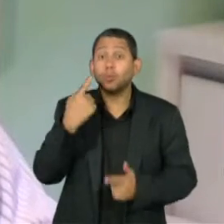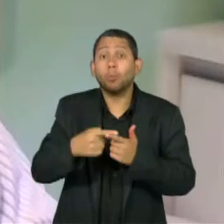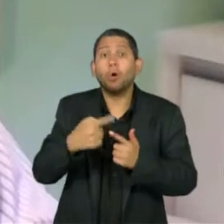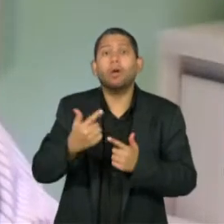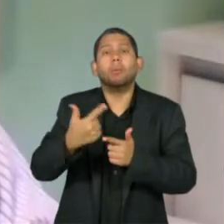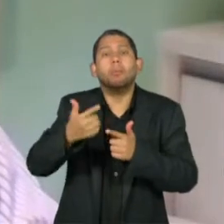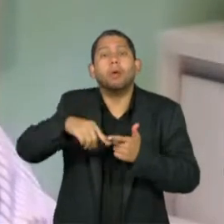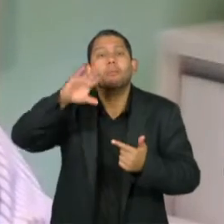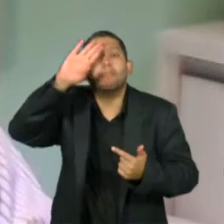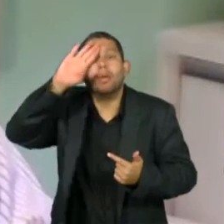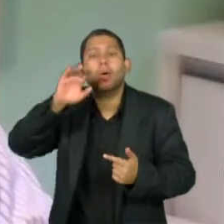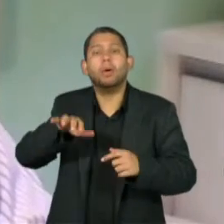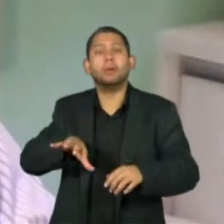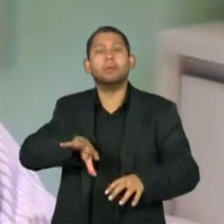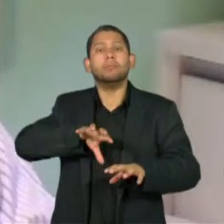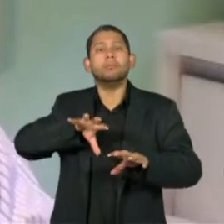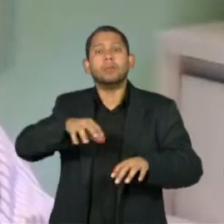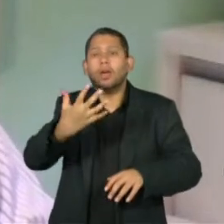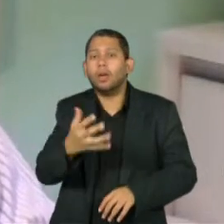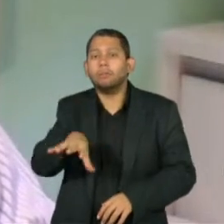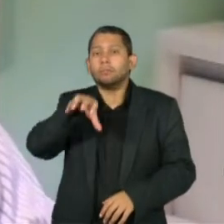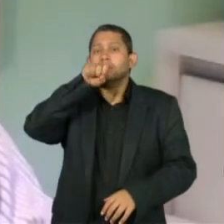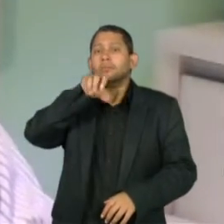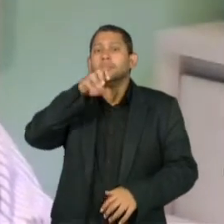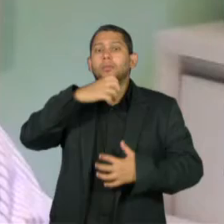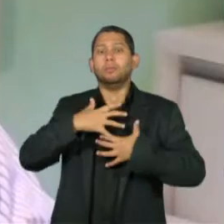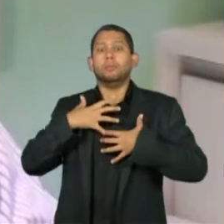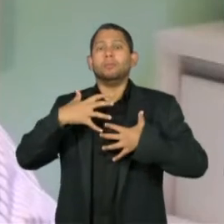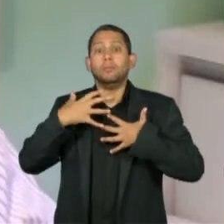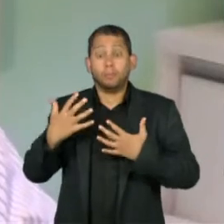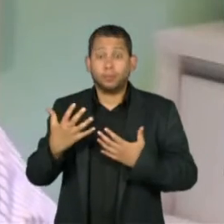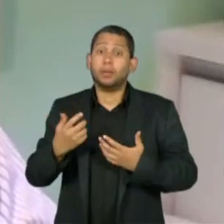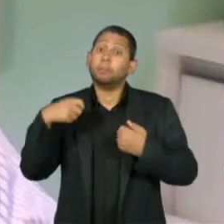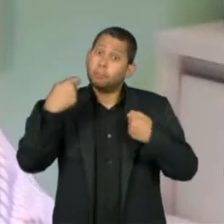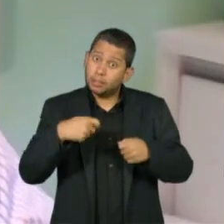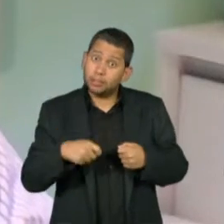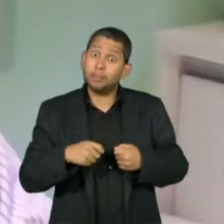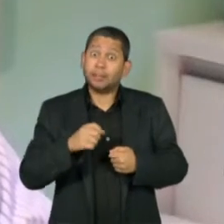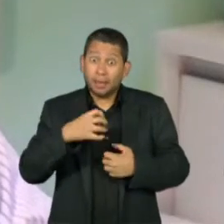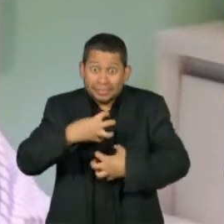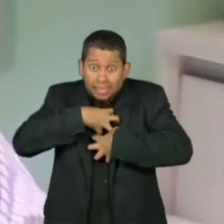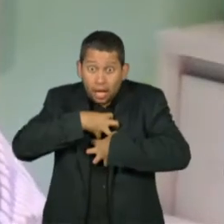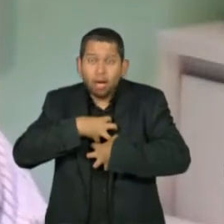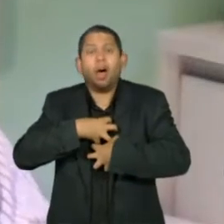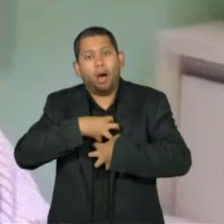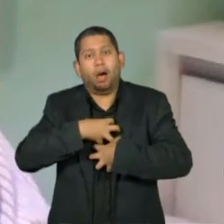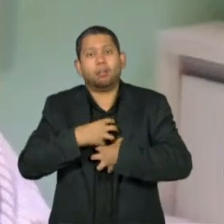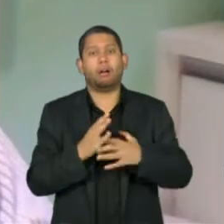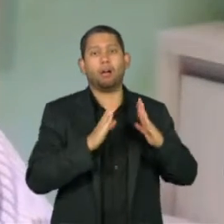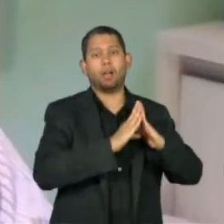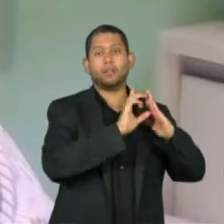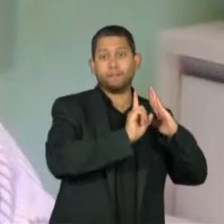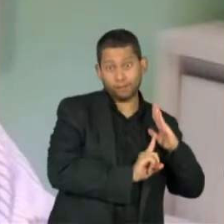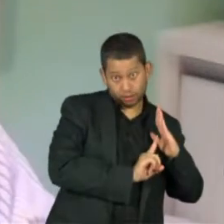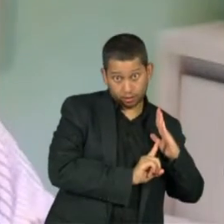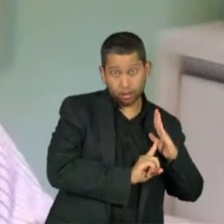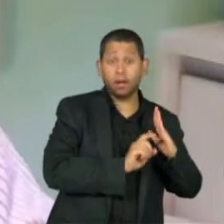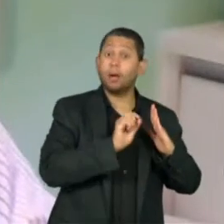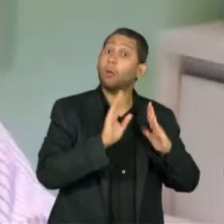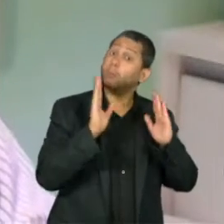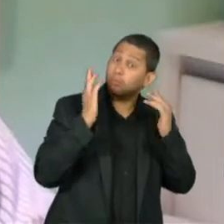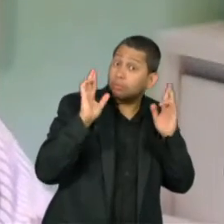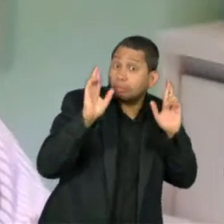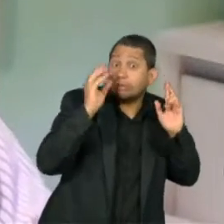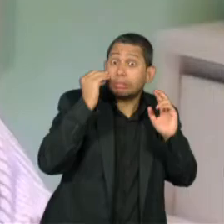febril, manter em casa, se possível fazer um teste para tentar identificar qual vírus, qual é o micro-organismo que está